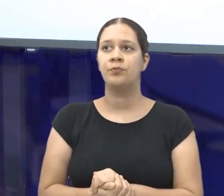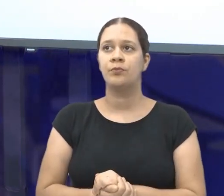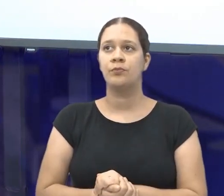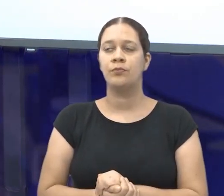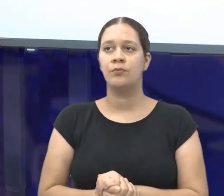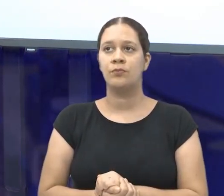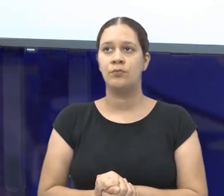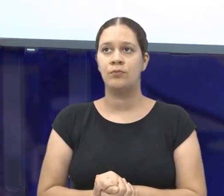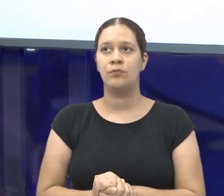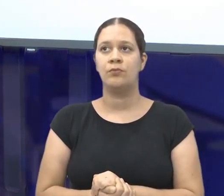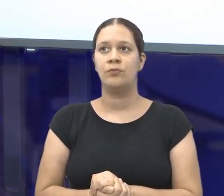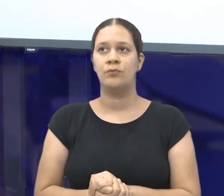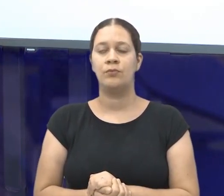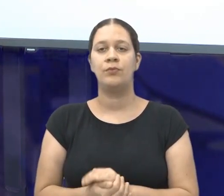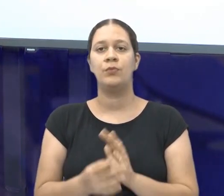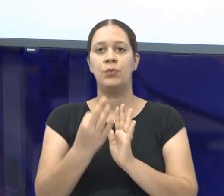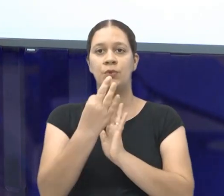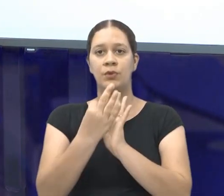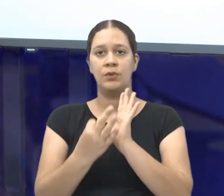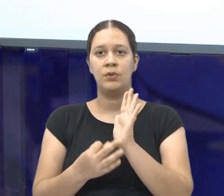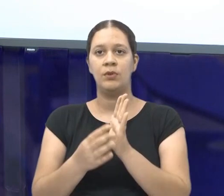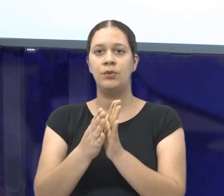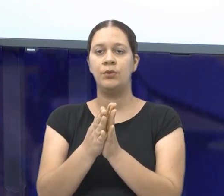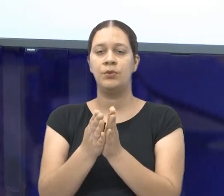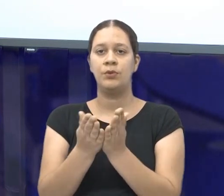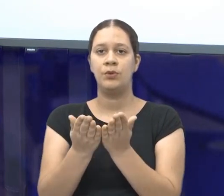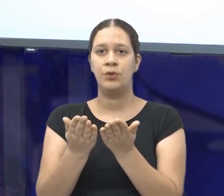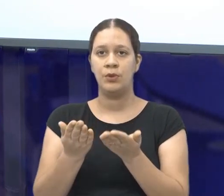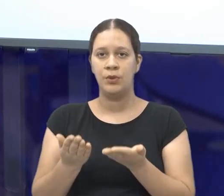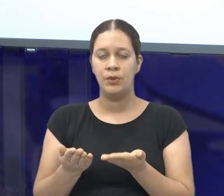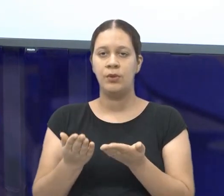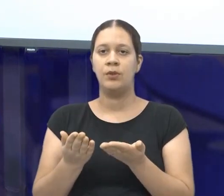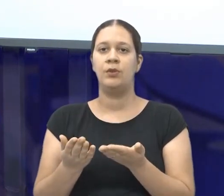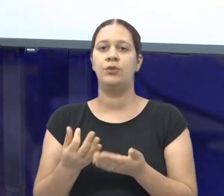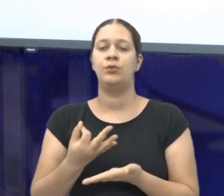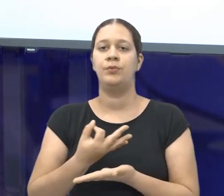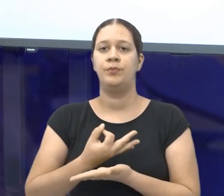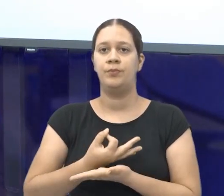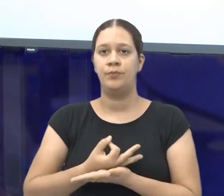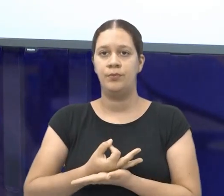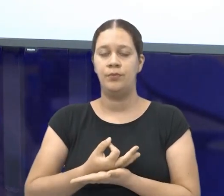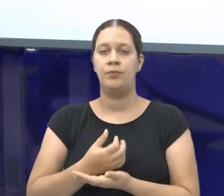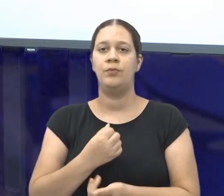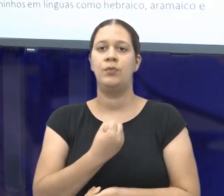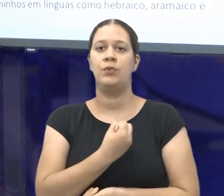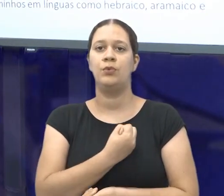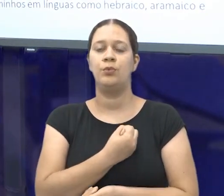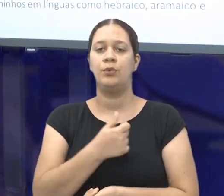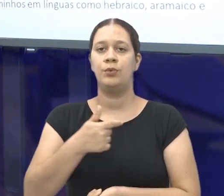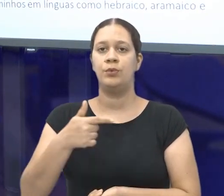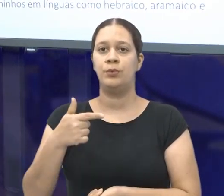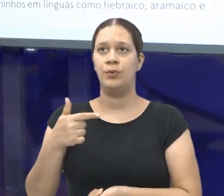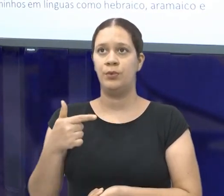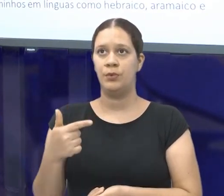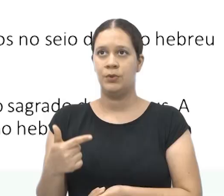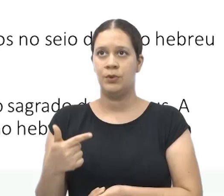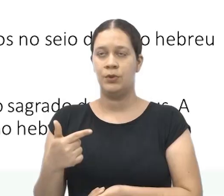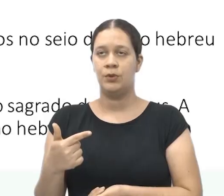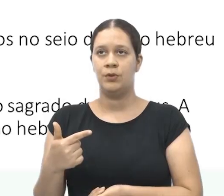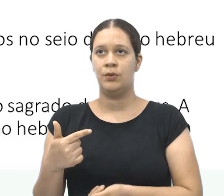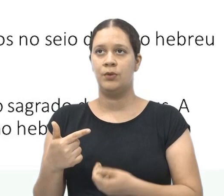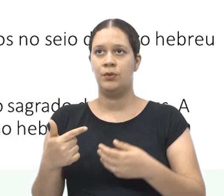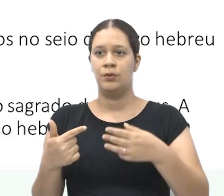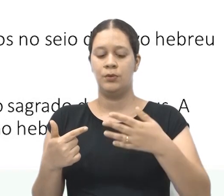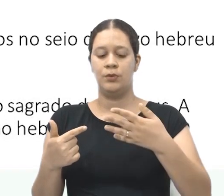judaísmo. Vamos voltar aqui, vamos ver o texto sagrado budista, o número 2, onde se enquadra